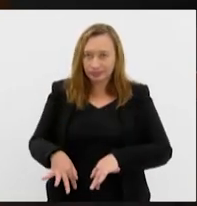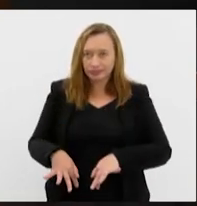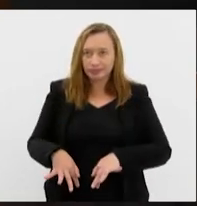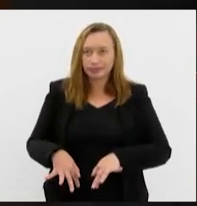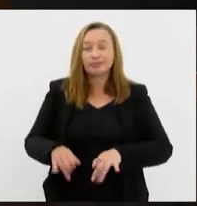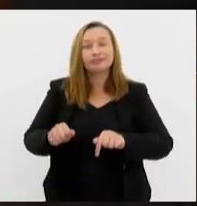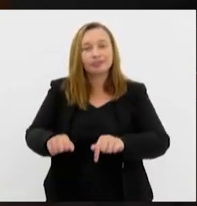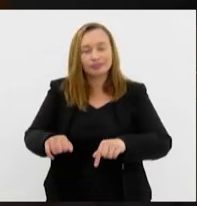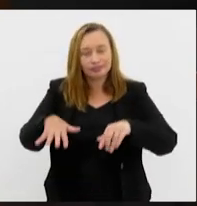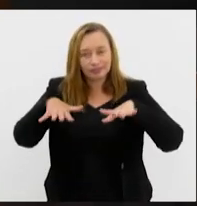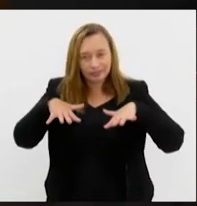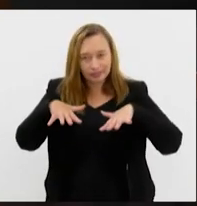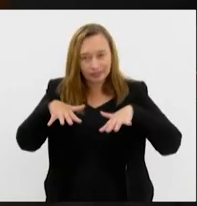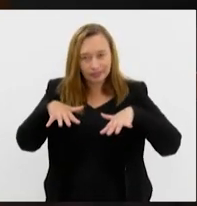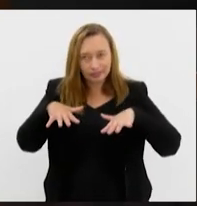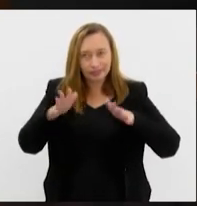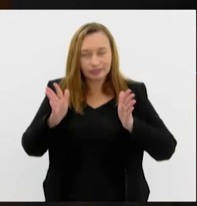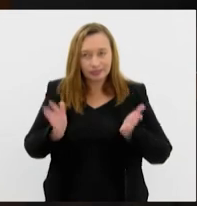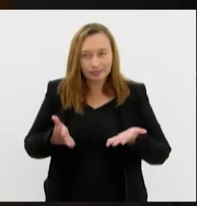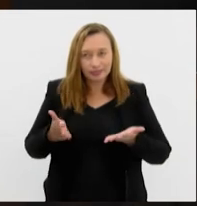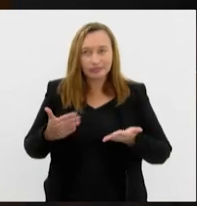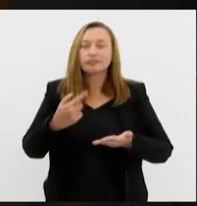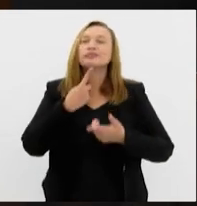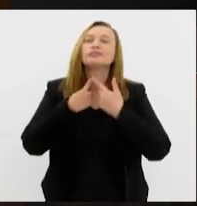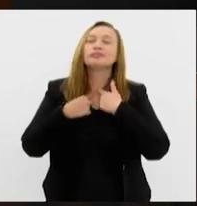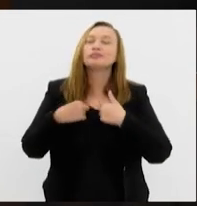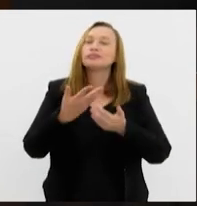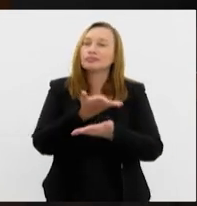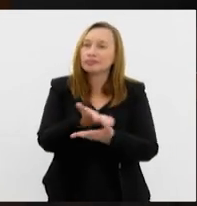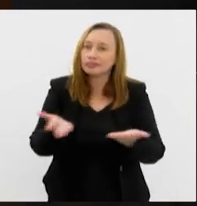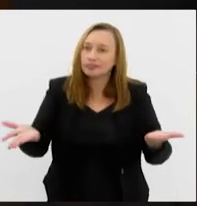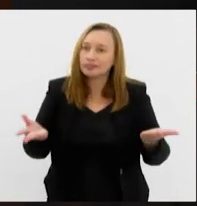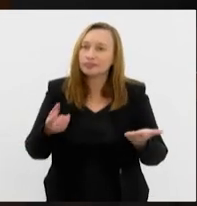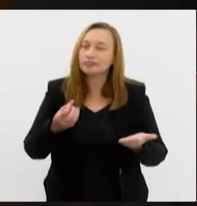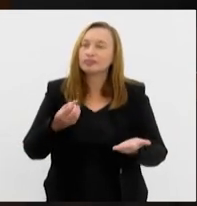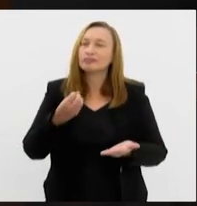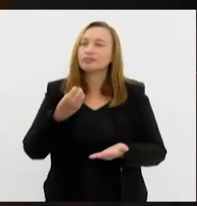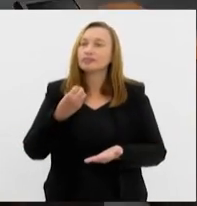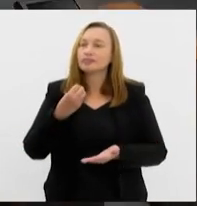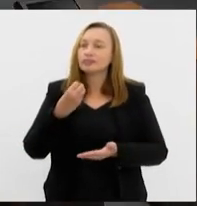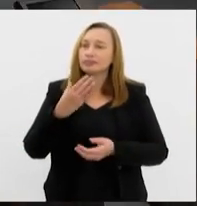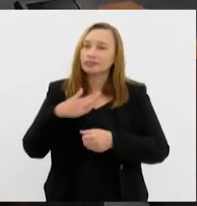encerrada a presente sessão, desejando a todos um ótimo final de tarde.